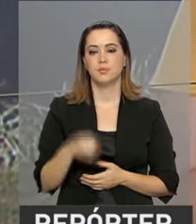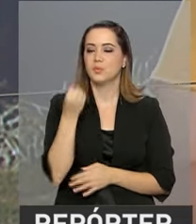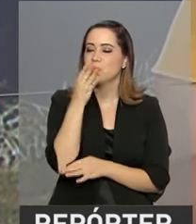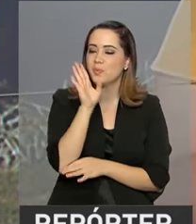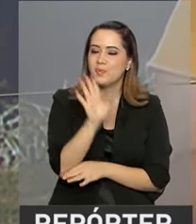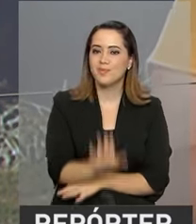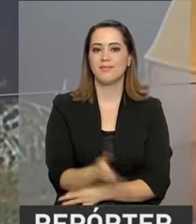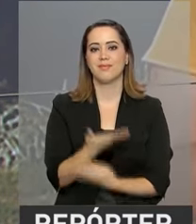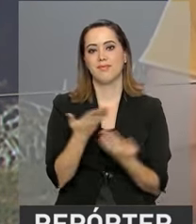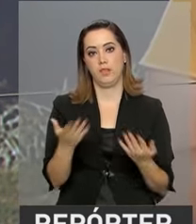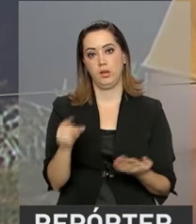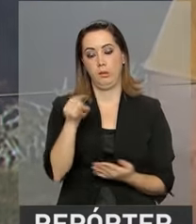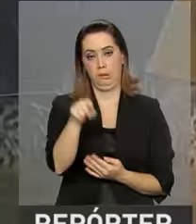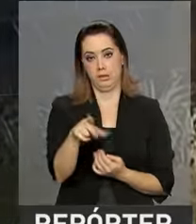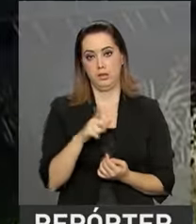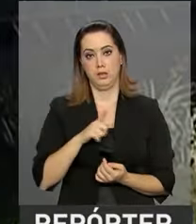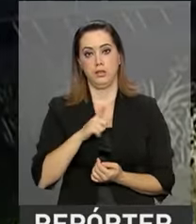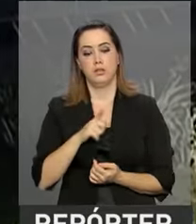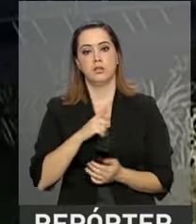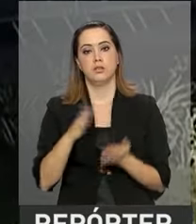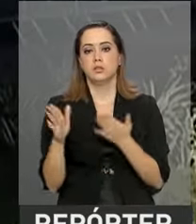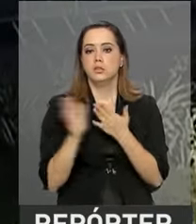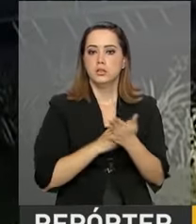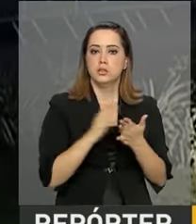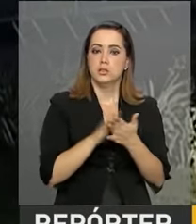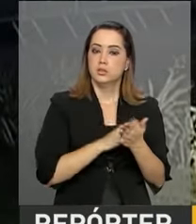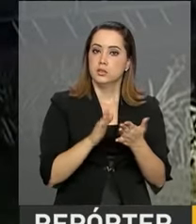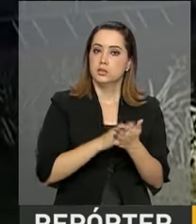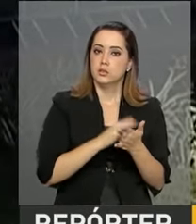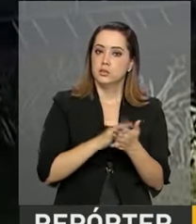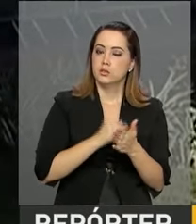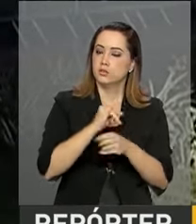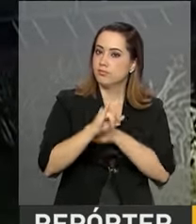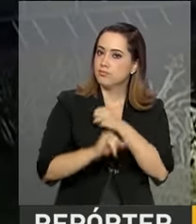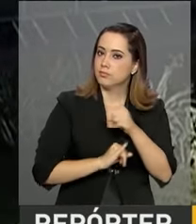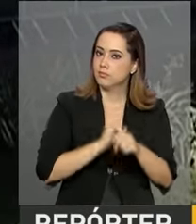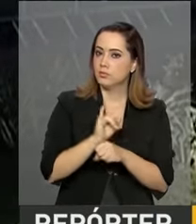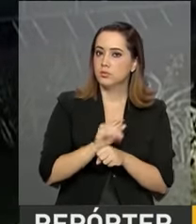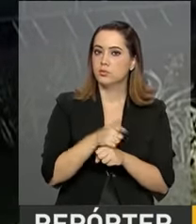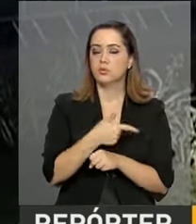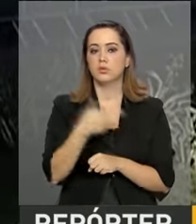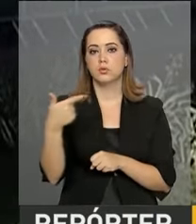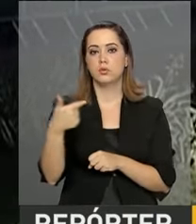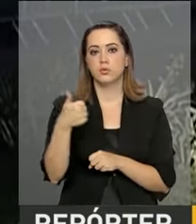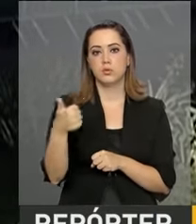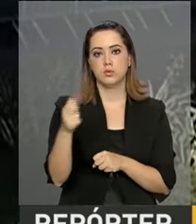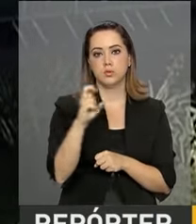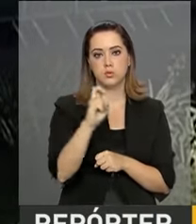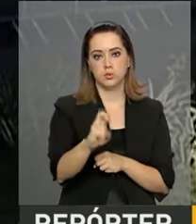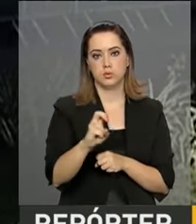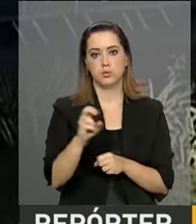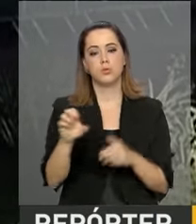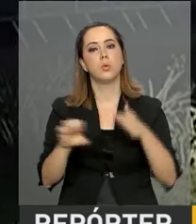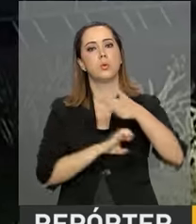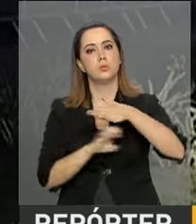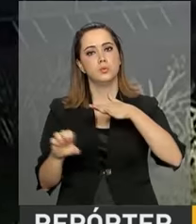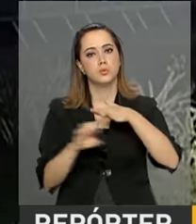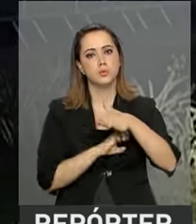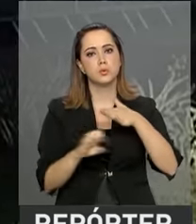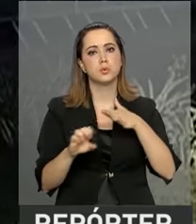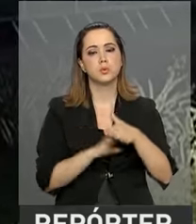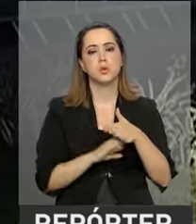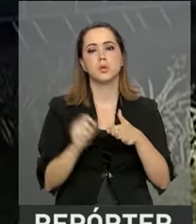Boa tarde, Leandro. Esse é um catálogo digital com produtos de 215 empresas brasileiras e que vai ser